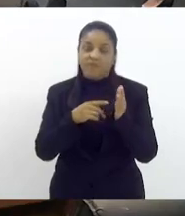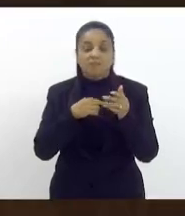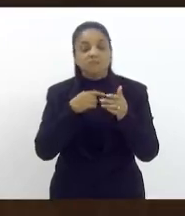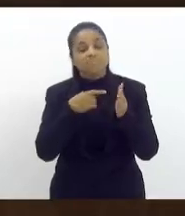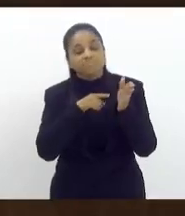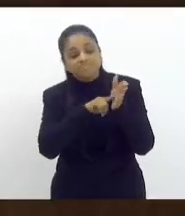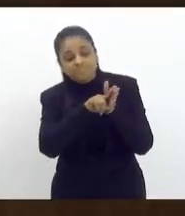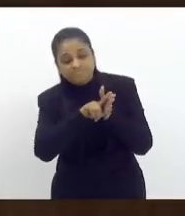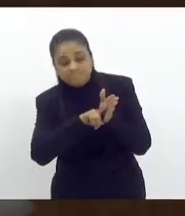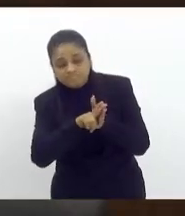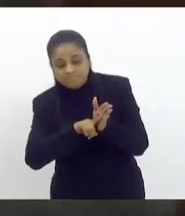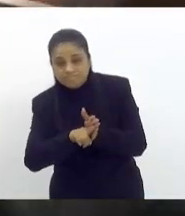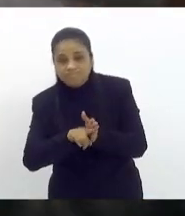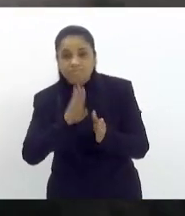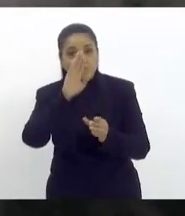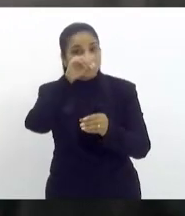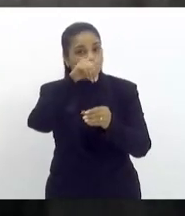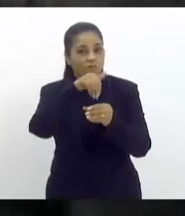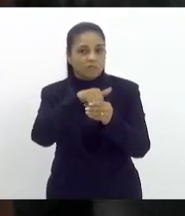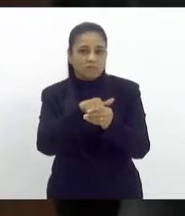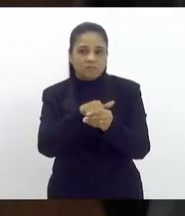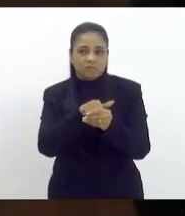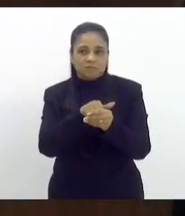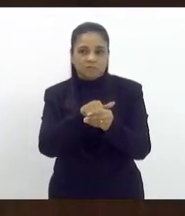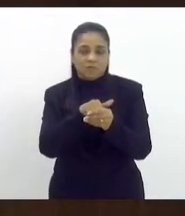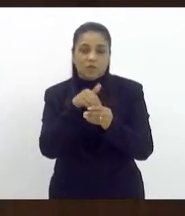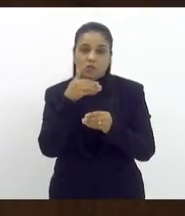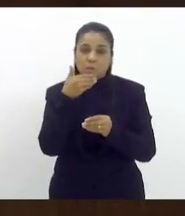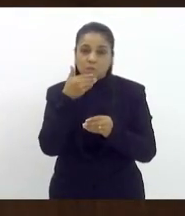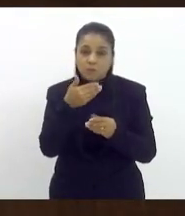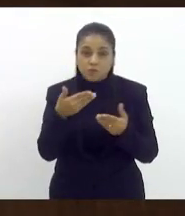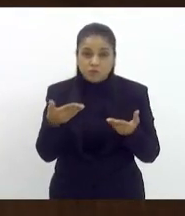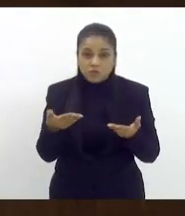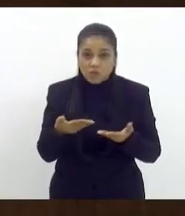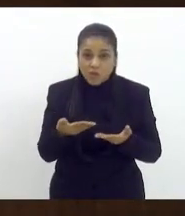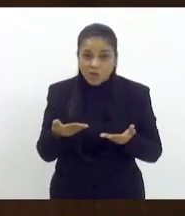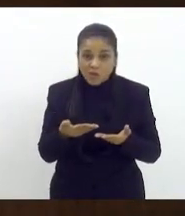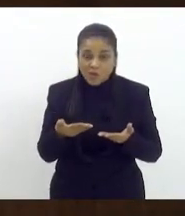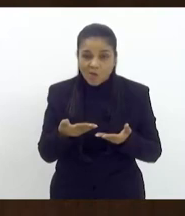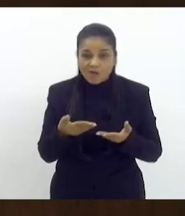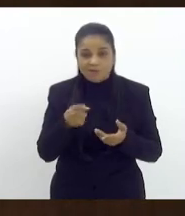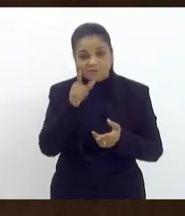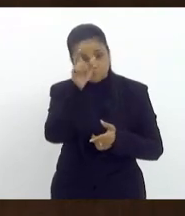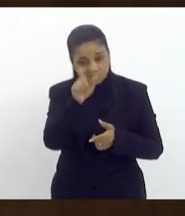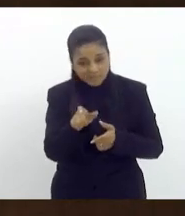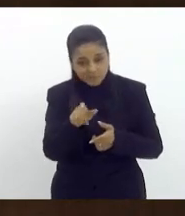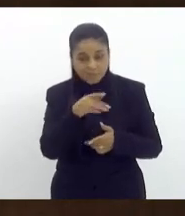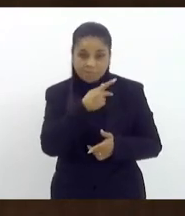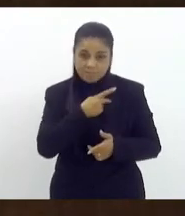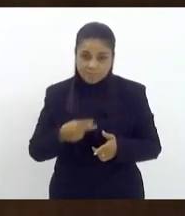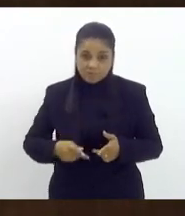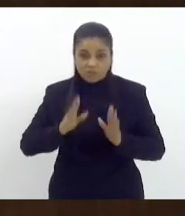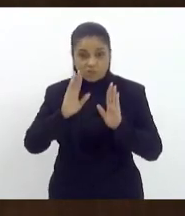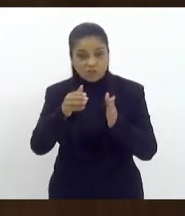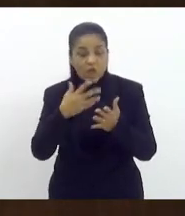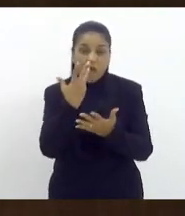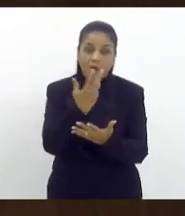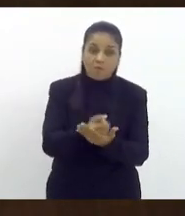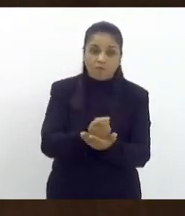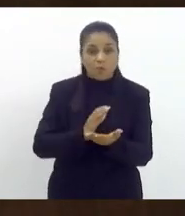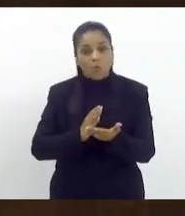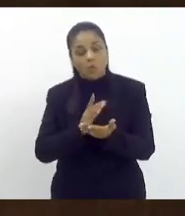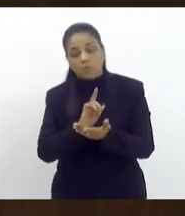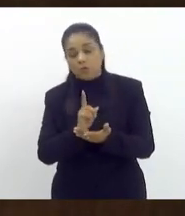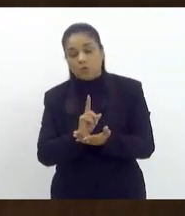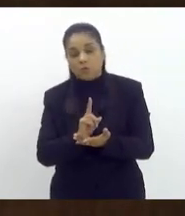verificação de votação A Hora de pedir verificação o presidente é quando vossa excelência fala que foi aprovado rejeitado não é